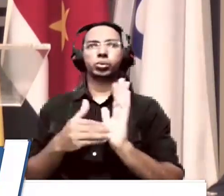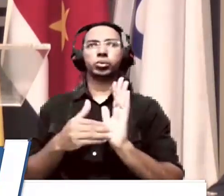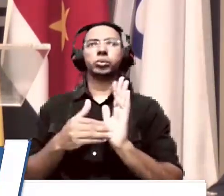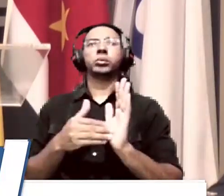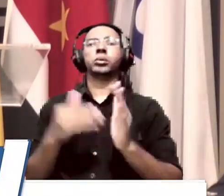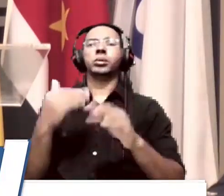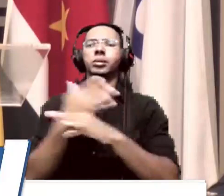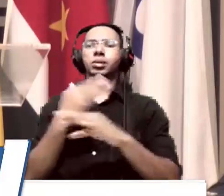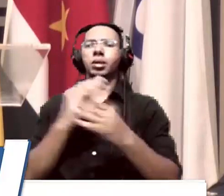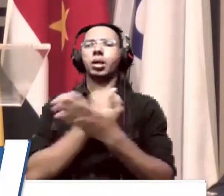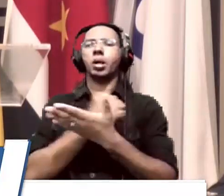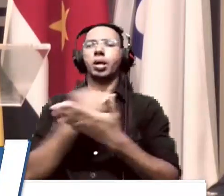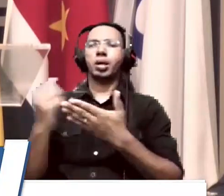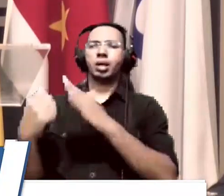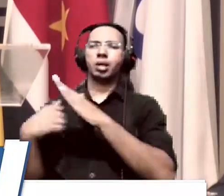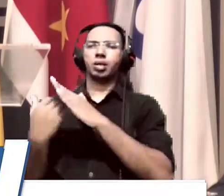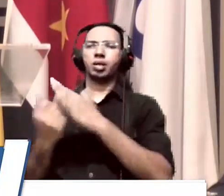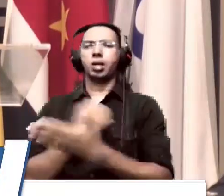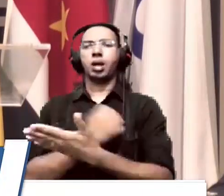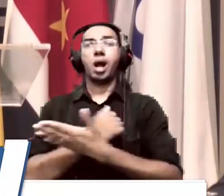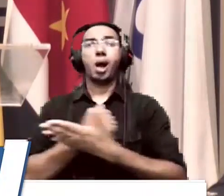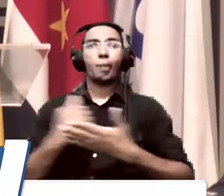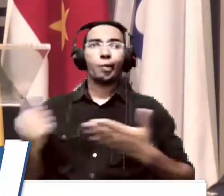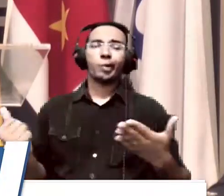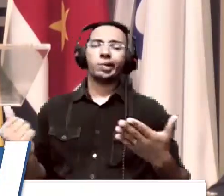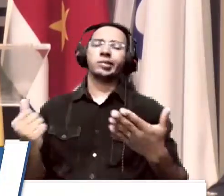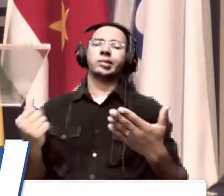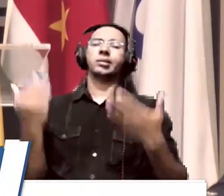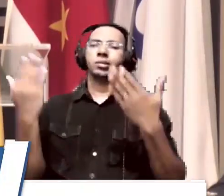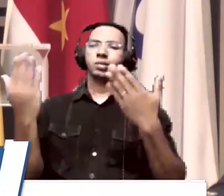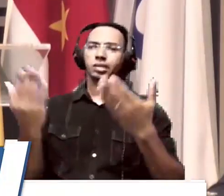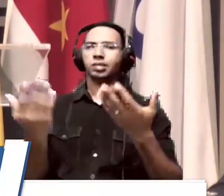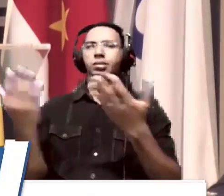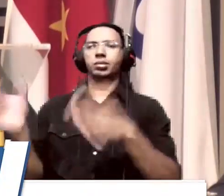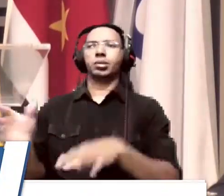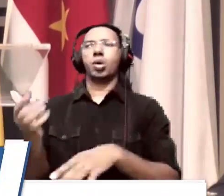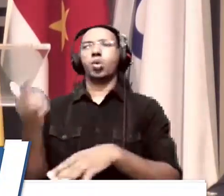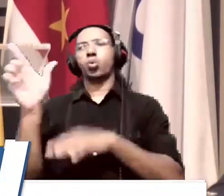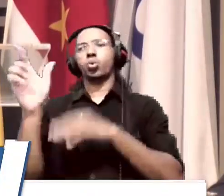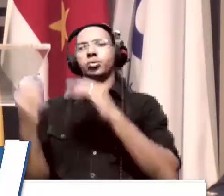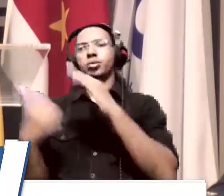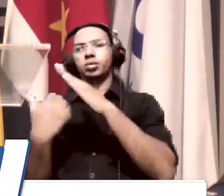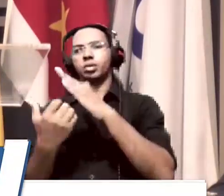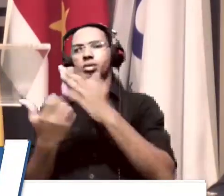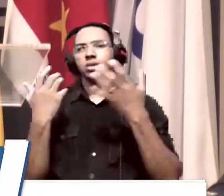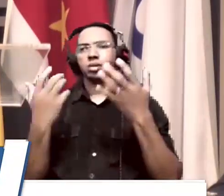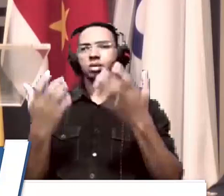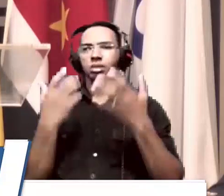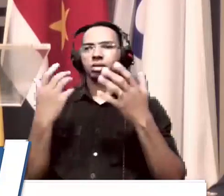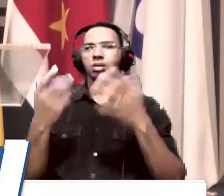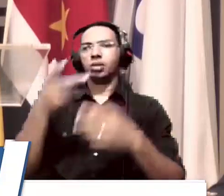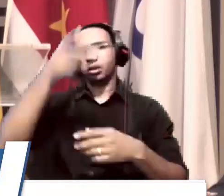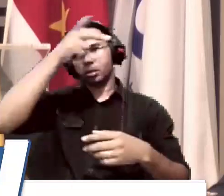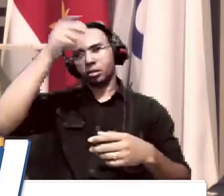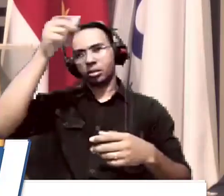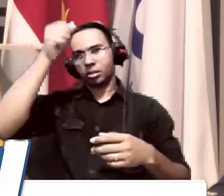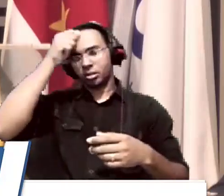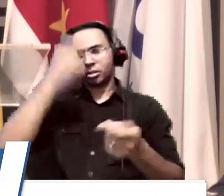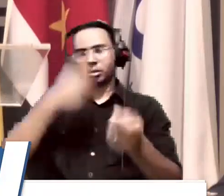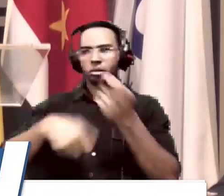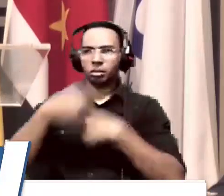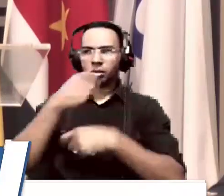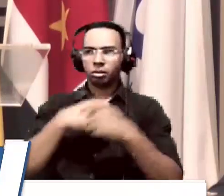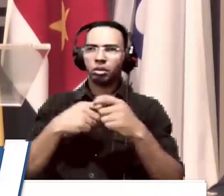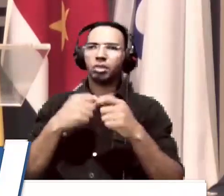a hora da São José aqui em Franca, gente. Mas que, para além disso, a gente não quer outra empresa. A gente quer que a prefeitura e que a administração